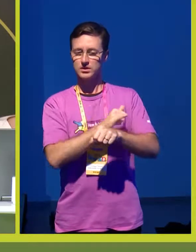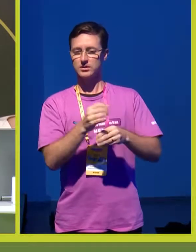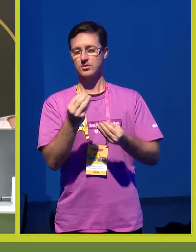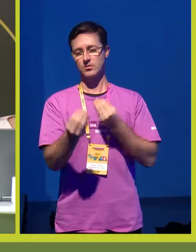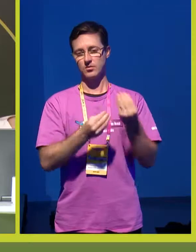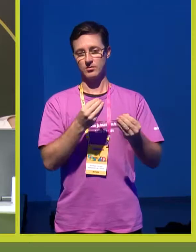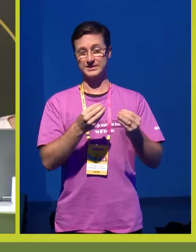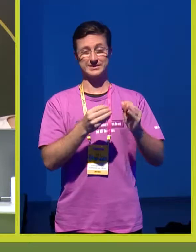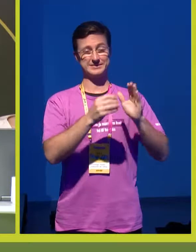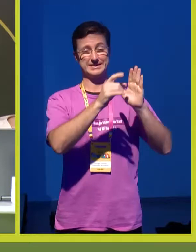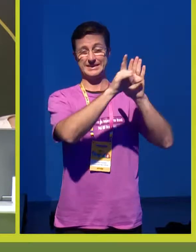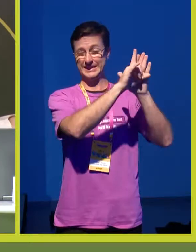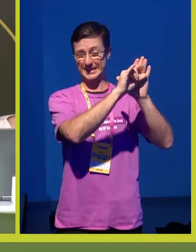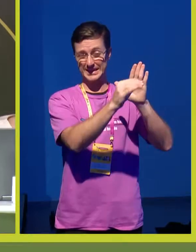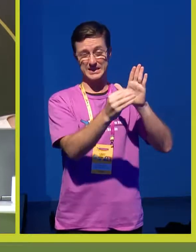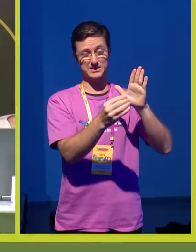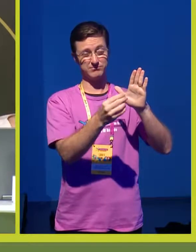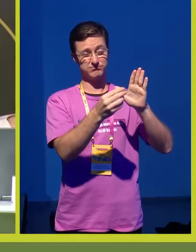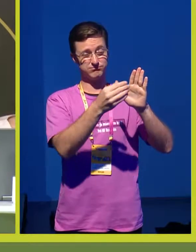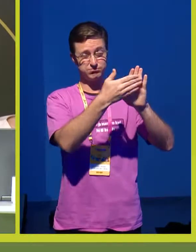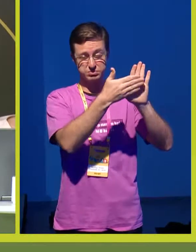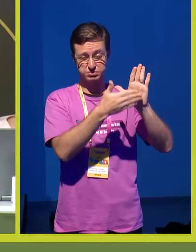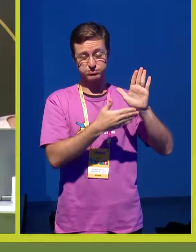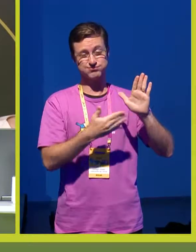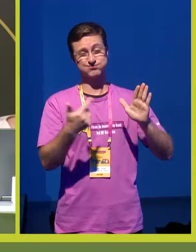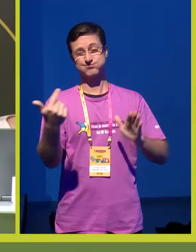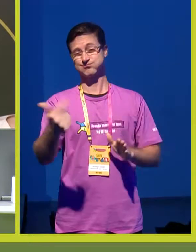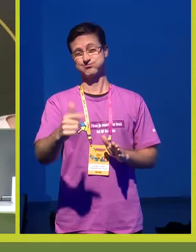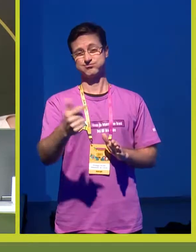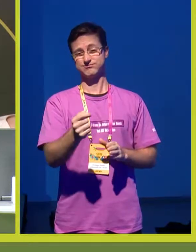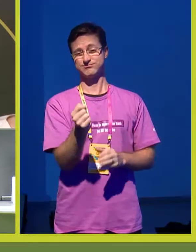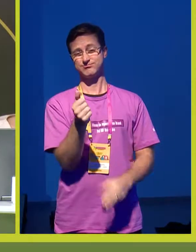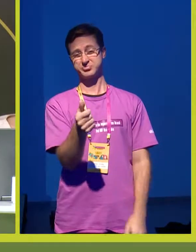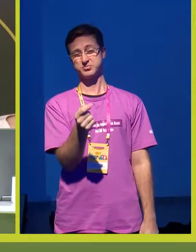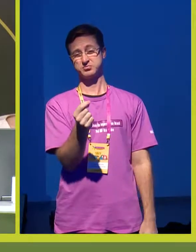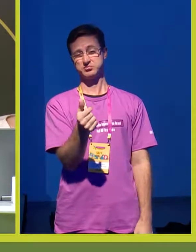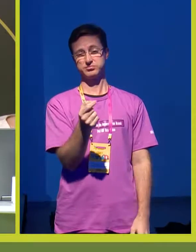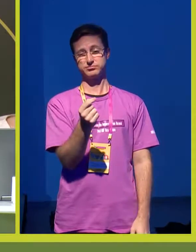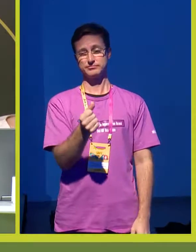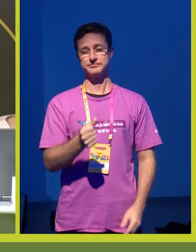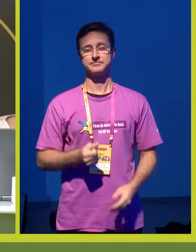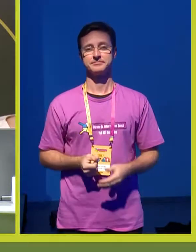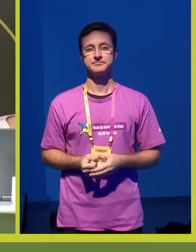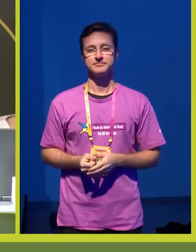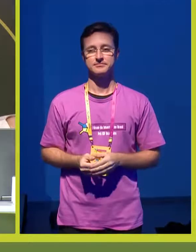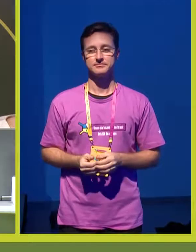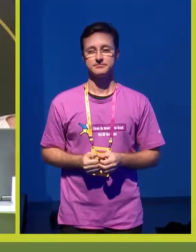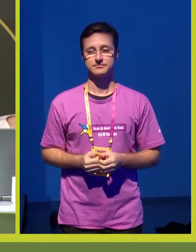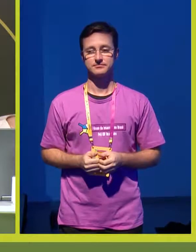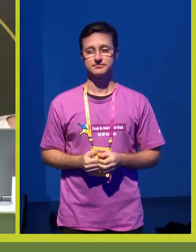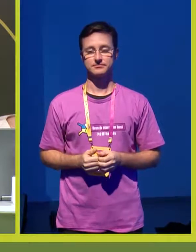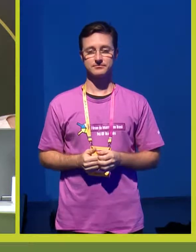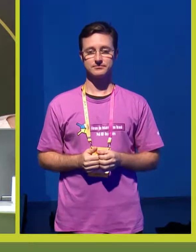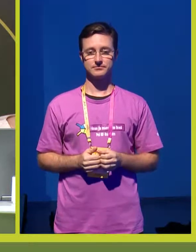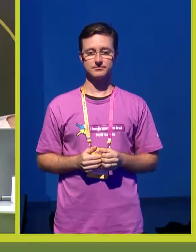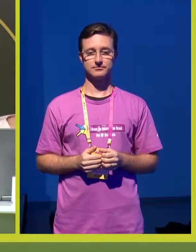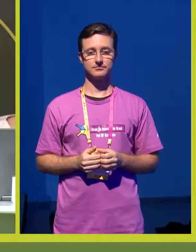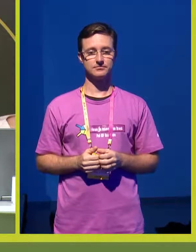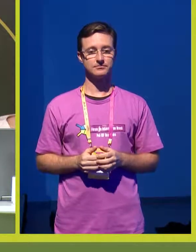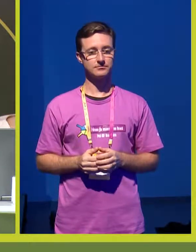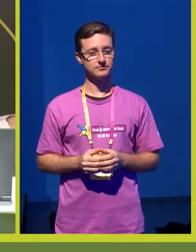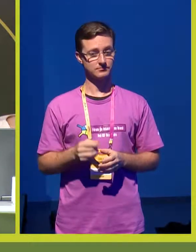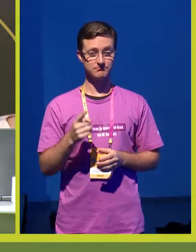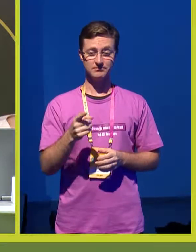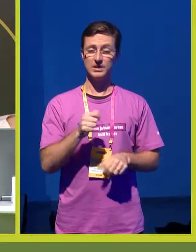regulado, sobre o qual se sabe muito pouco, perdão, mas que representa um núcleo duro